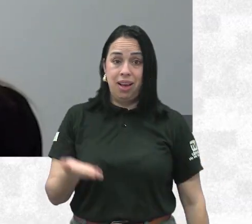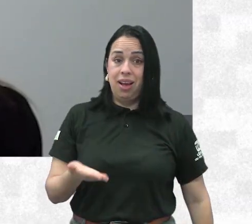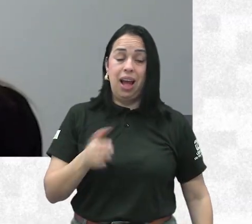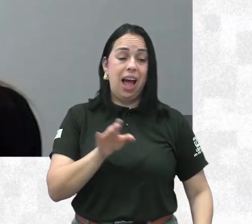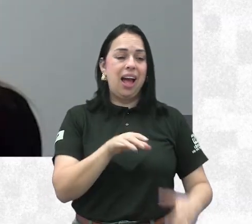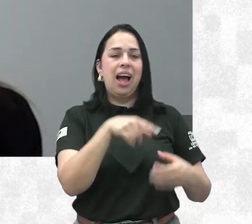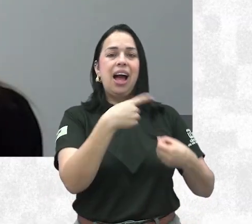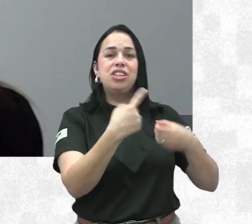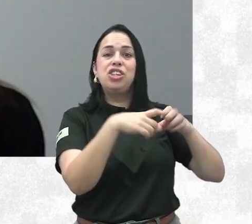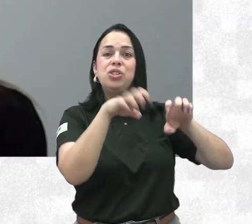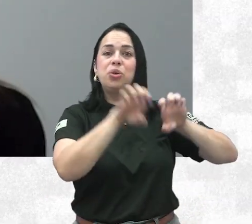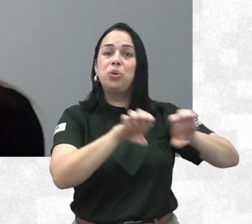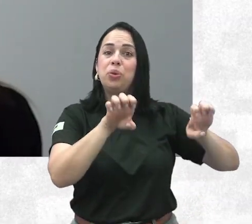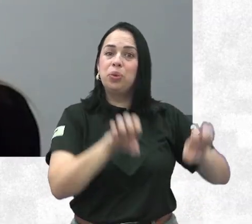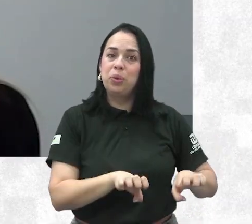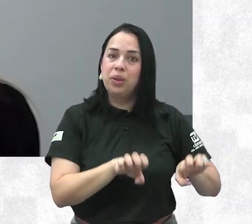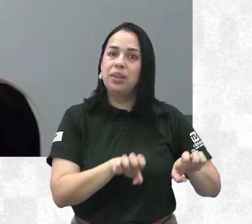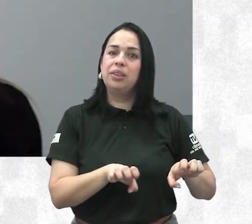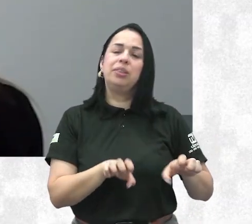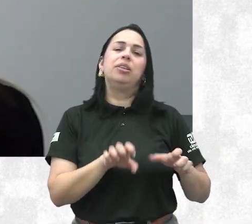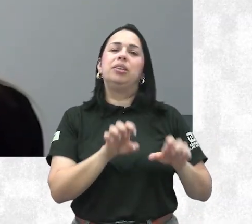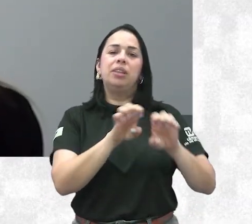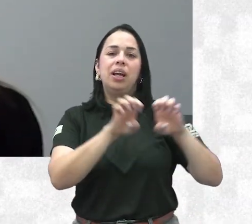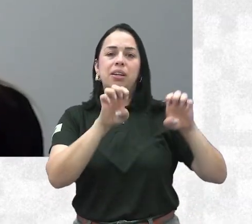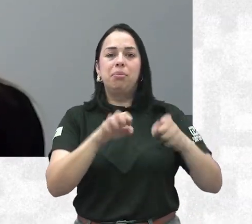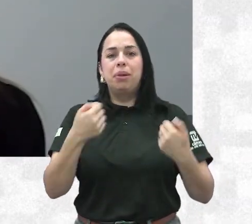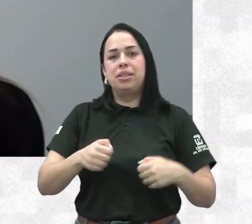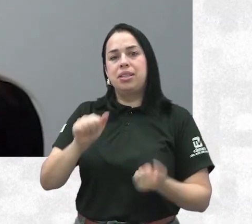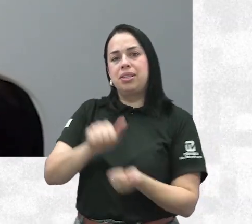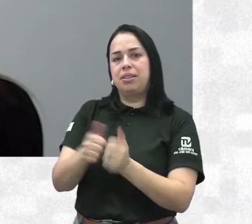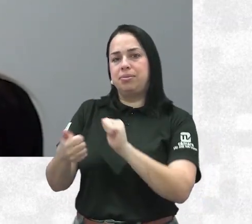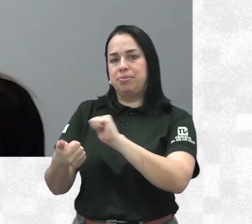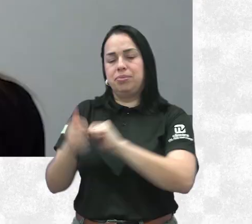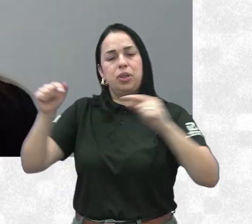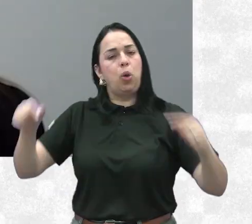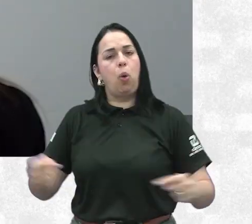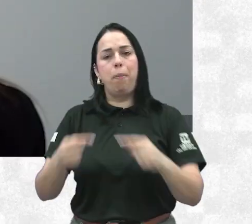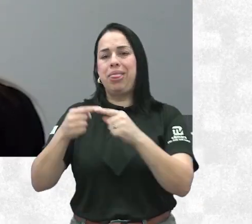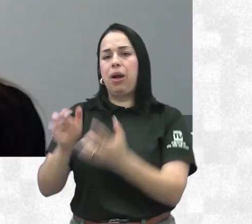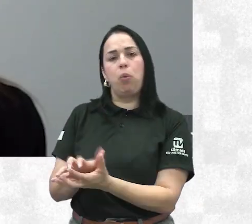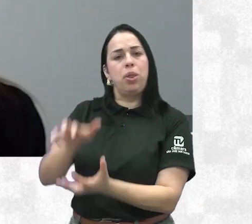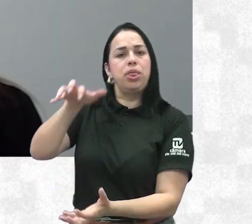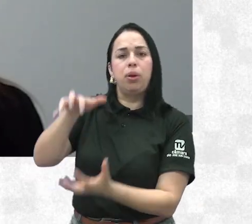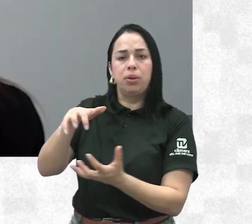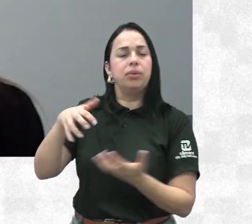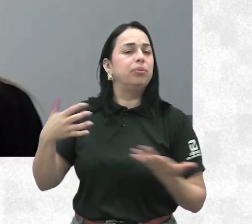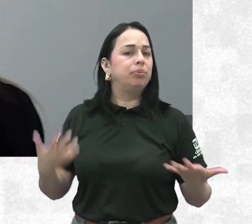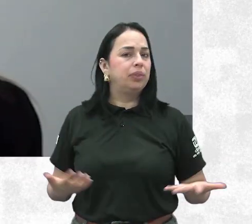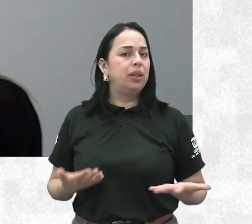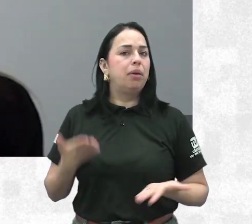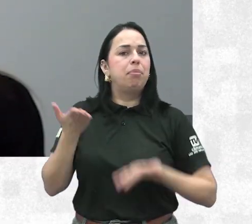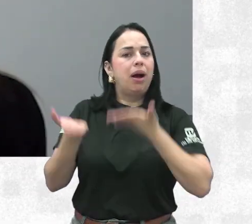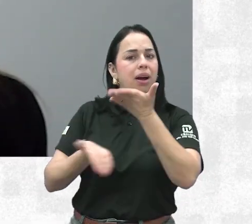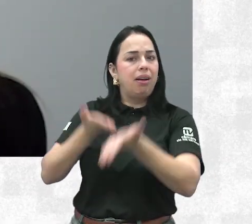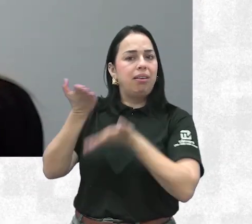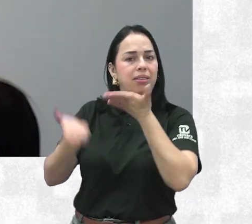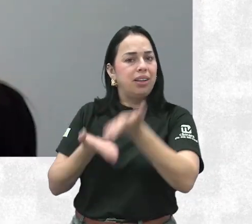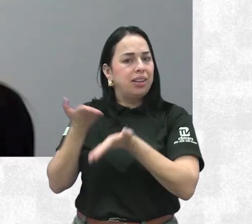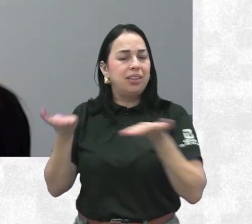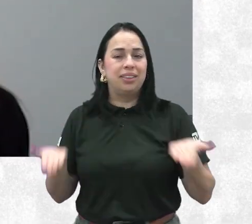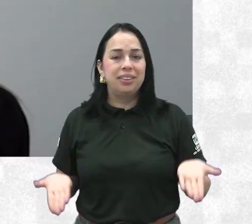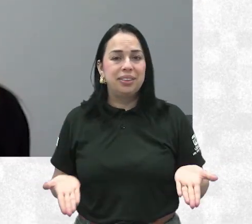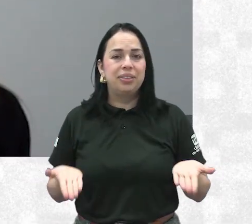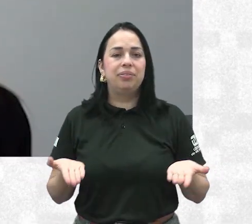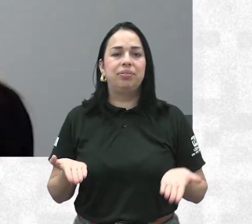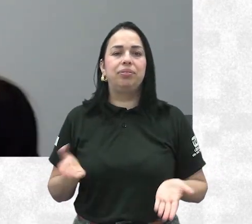fazer com que essas cidades, do ponto de vista de infraestrutura, esteja capacitado para atender